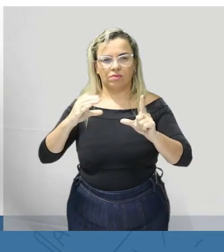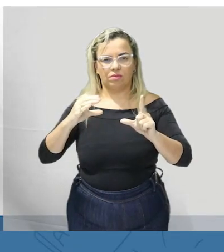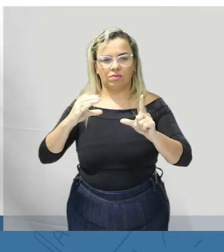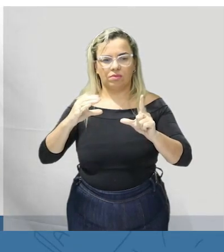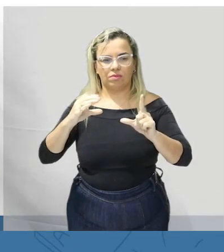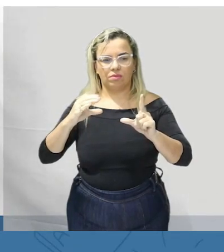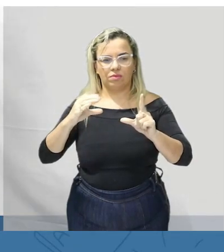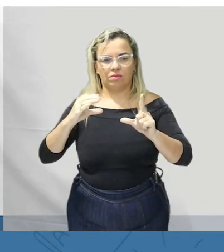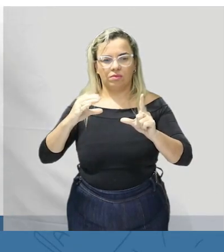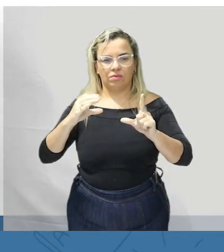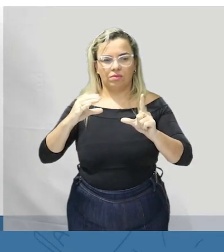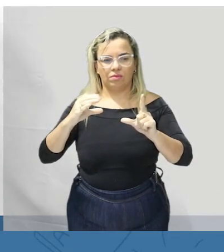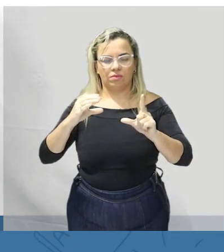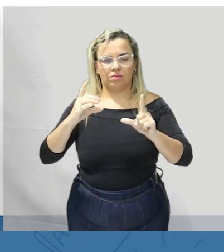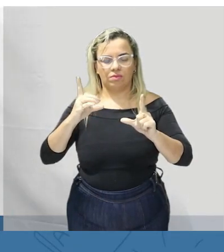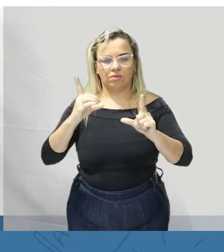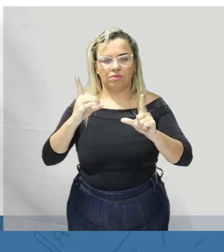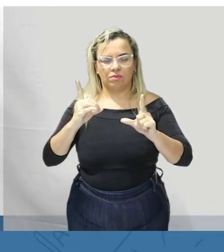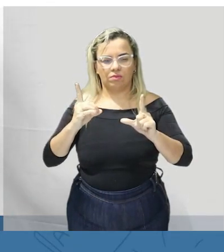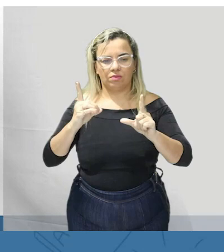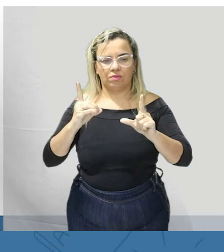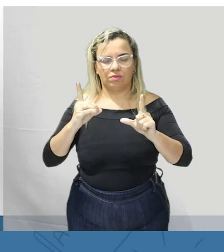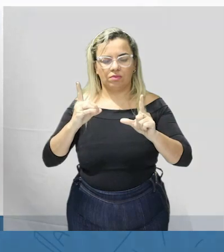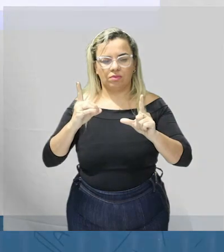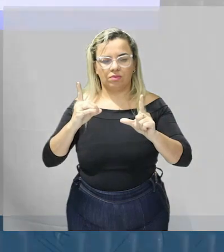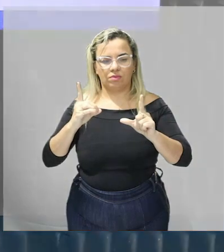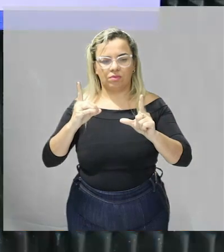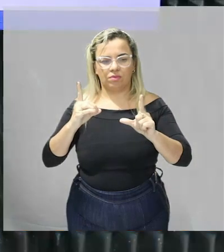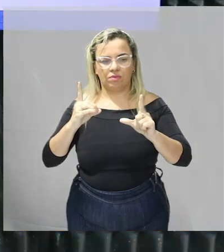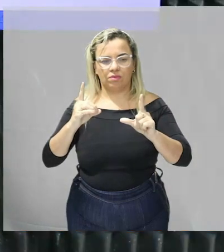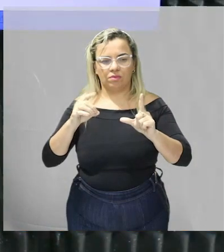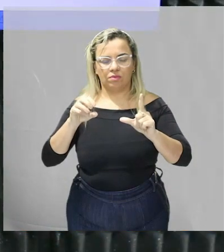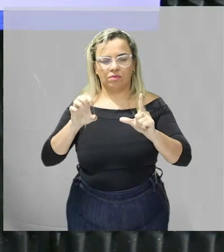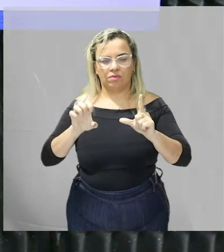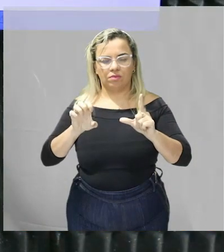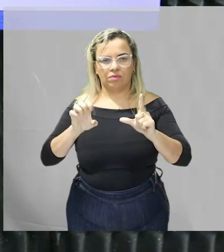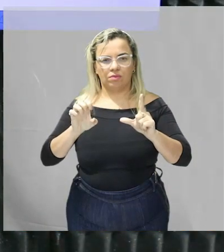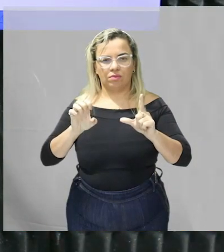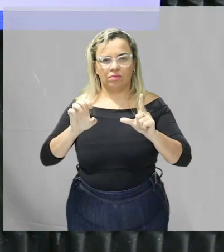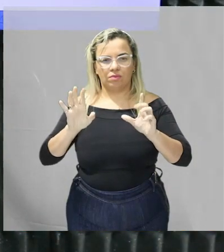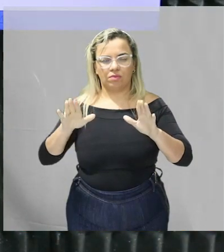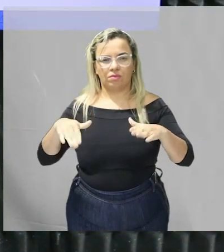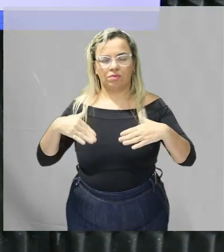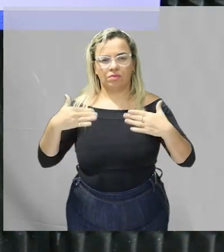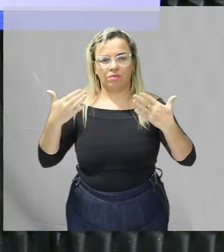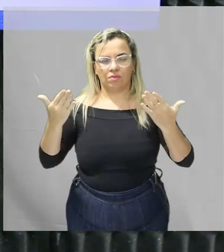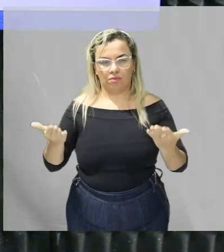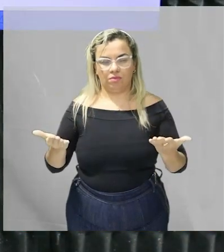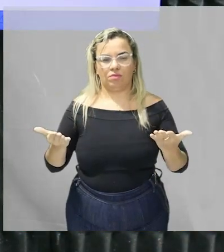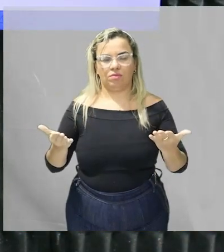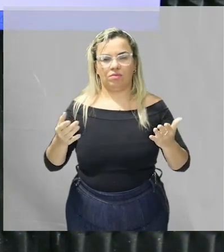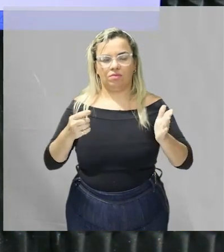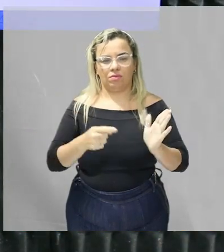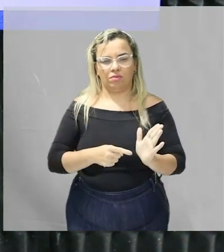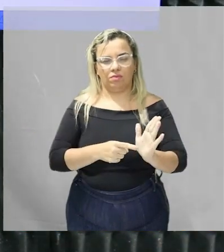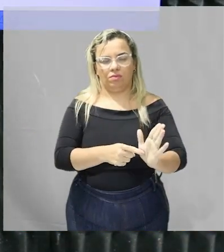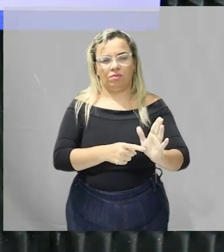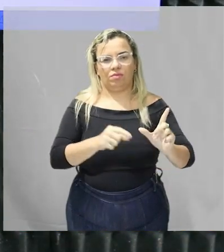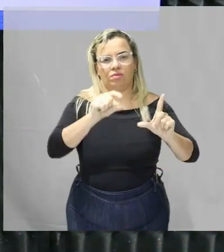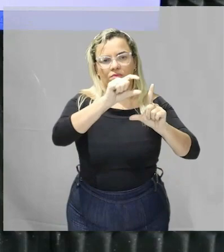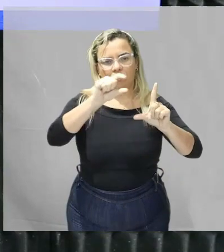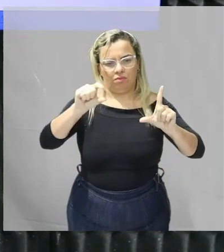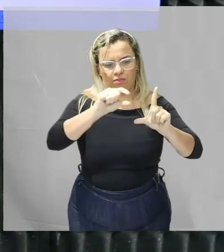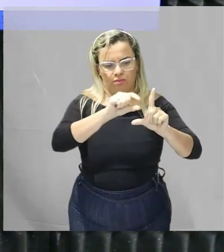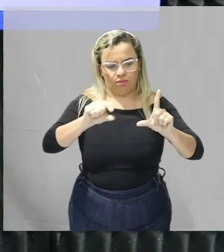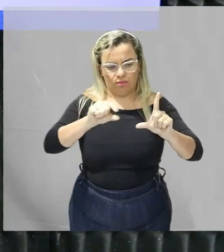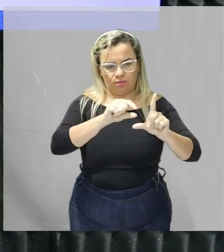da produção, flexibilização da estrutura social ou restrição de avanço tecnológico. ali vai trazer uma consequência que será